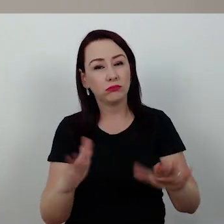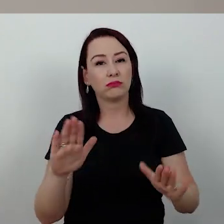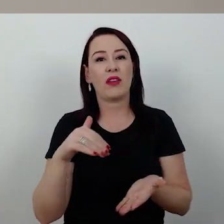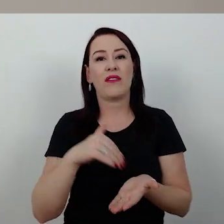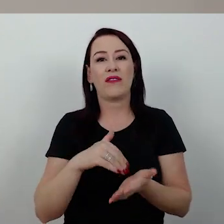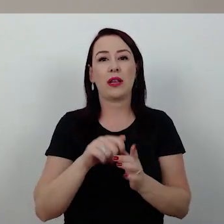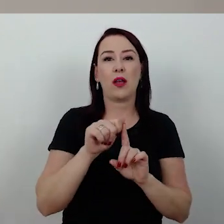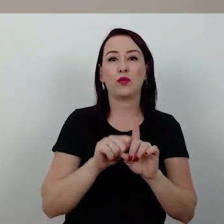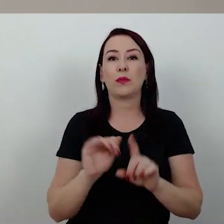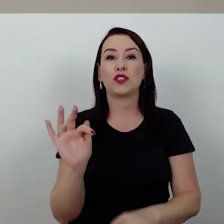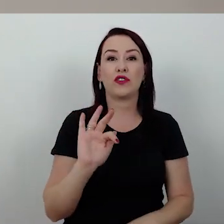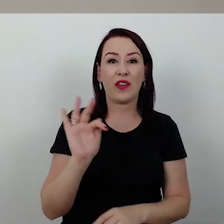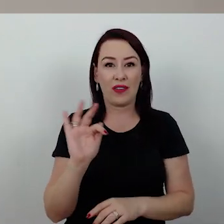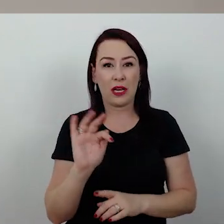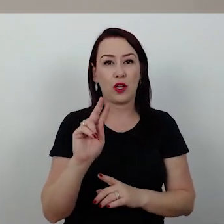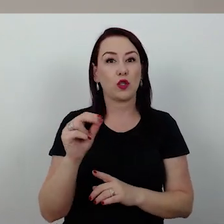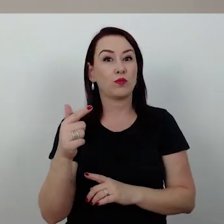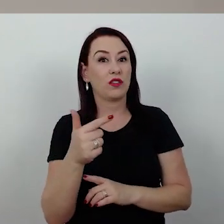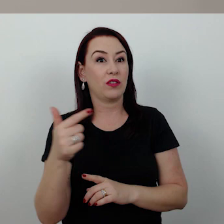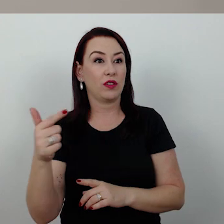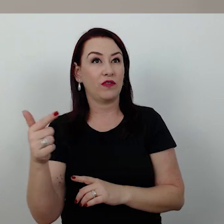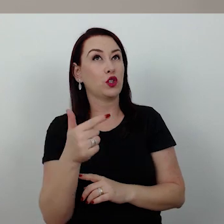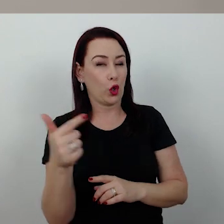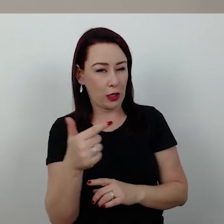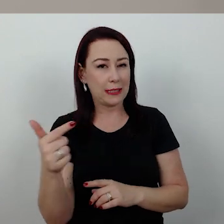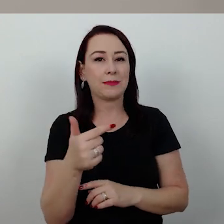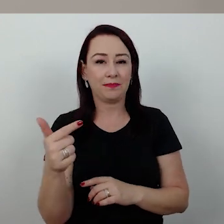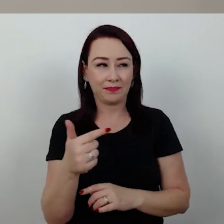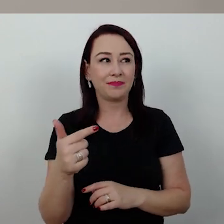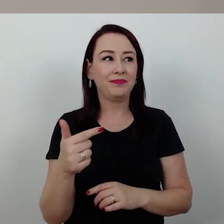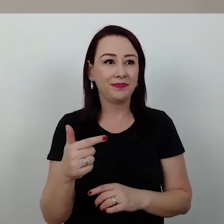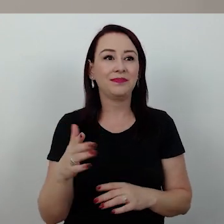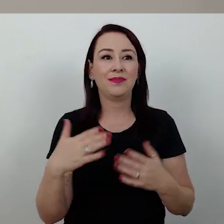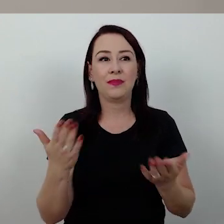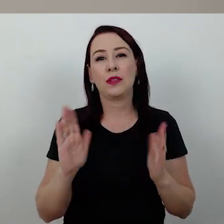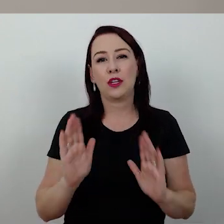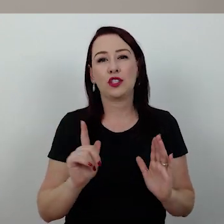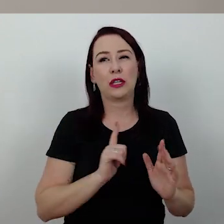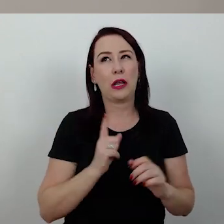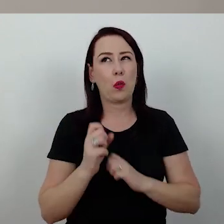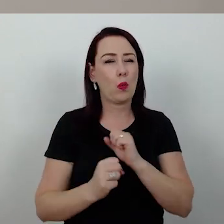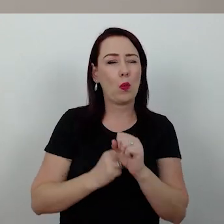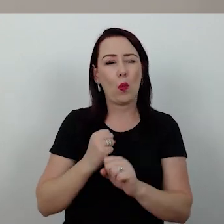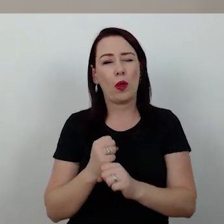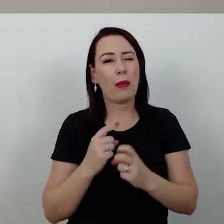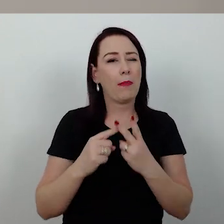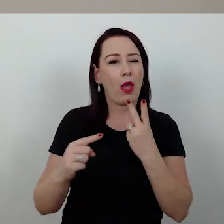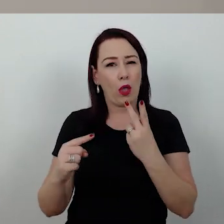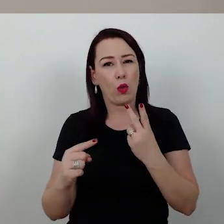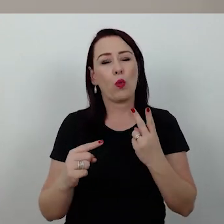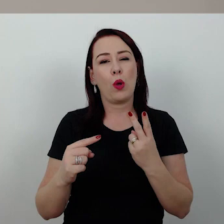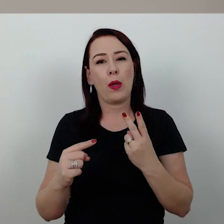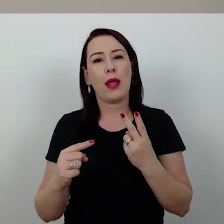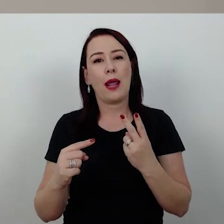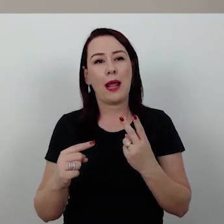Film Commission mesmo no final de fevereiro do ano passado, então, final de fevereiro de 2022. A gente está aí com um ano e